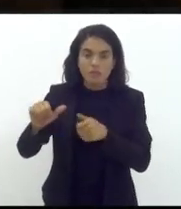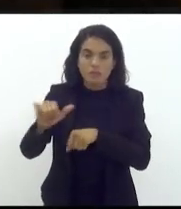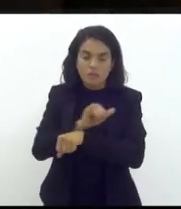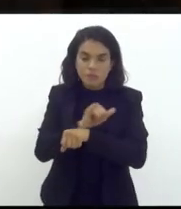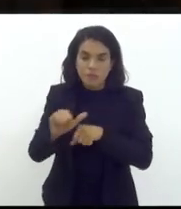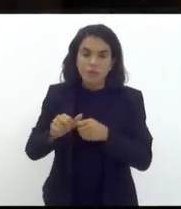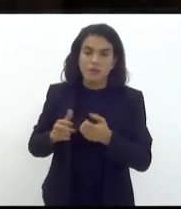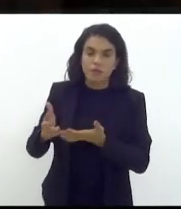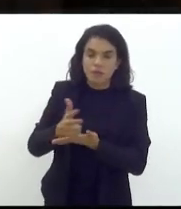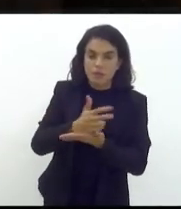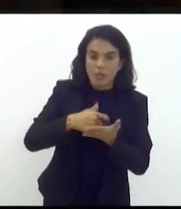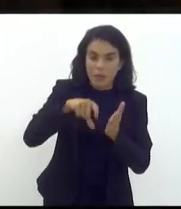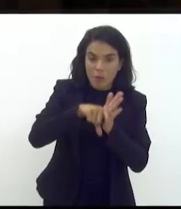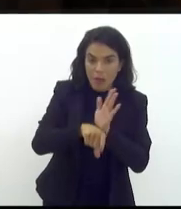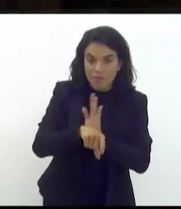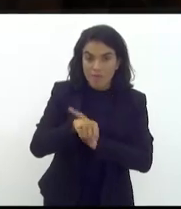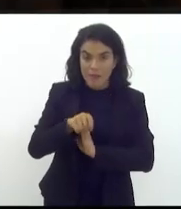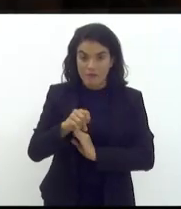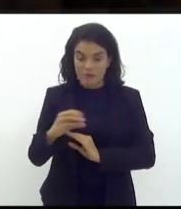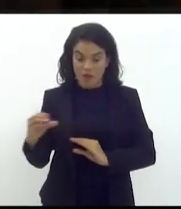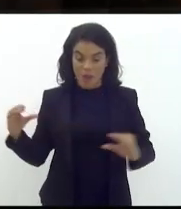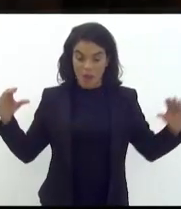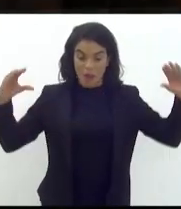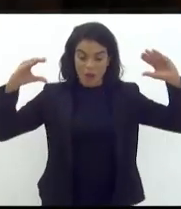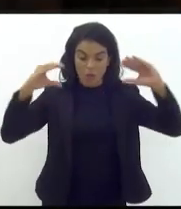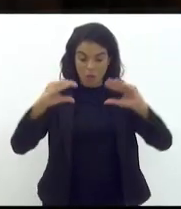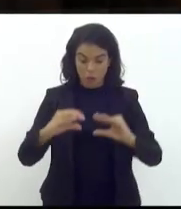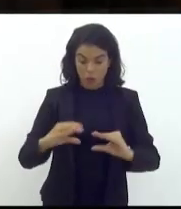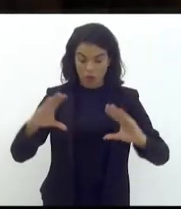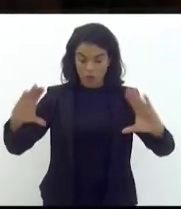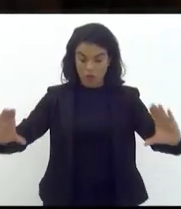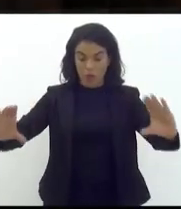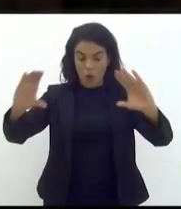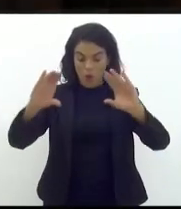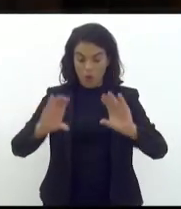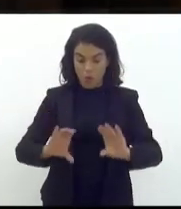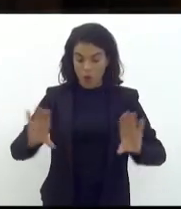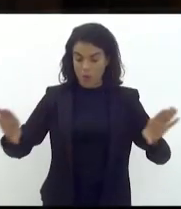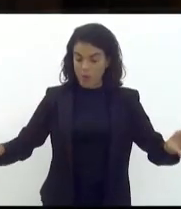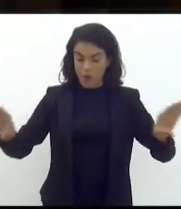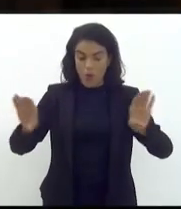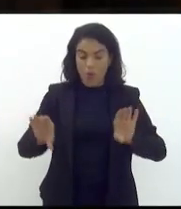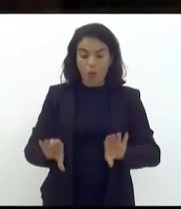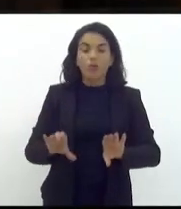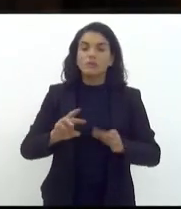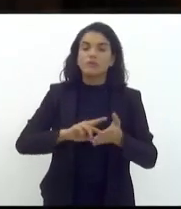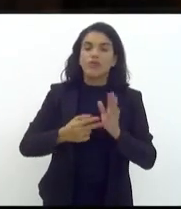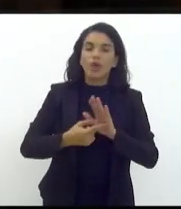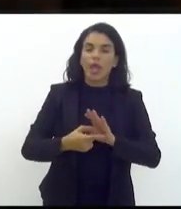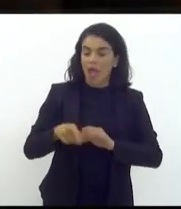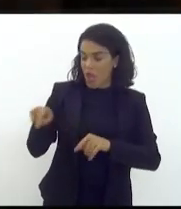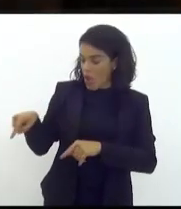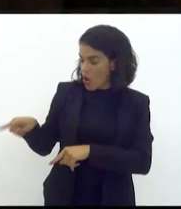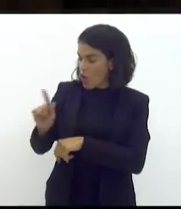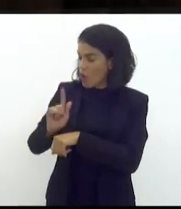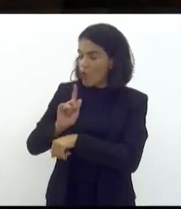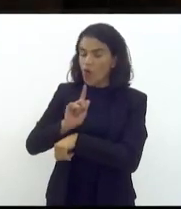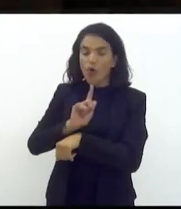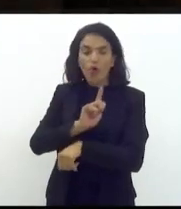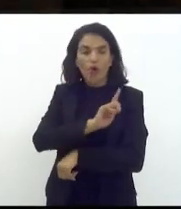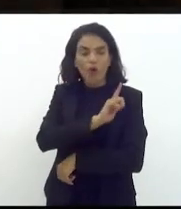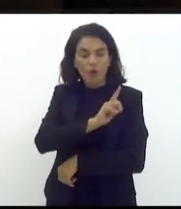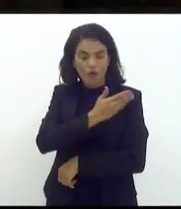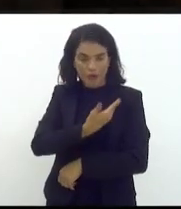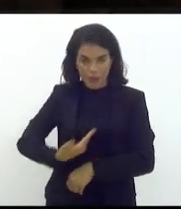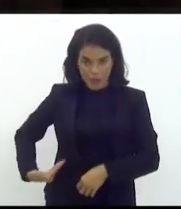e quando você vai centralizando o poder você vai tirando o poder dos governadores